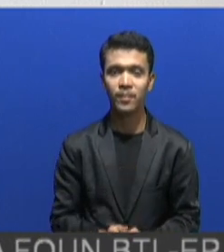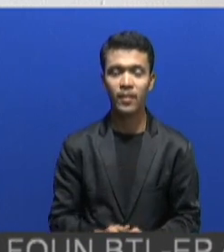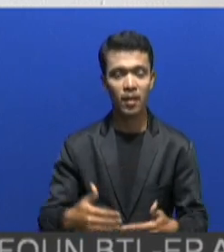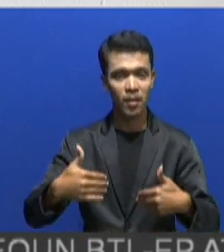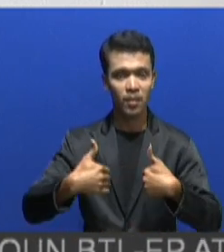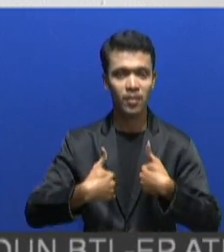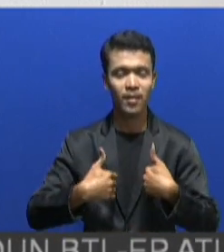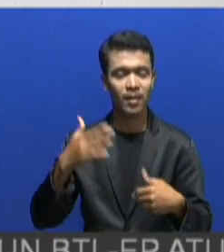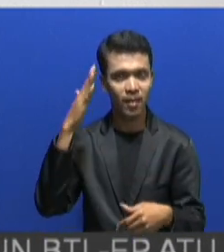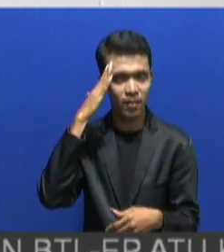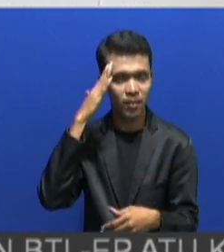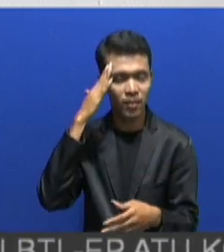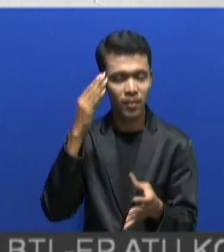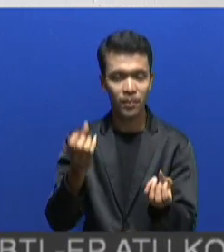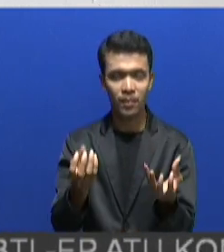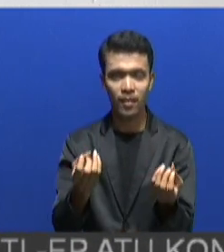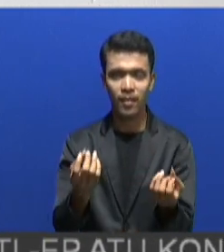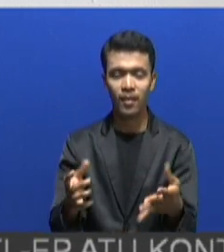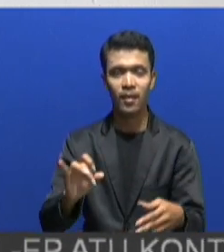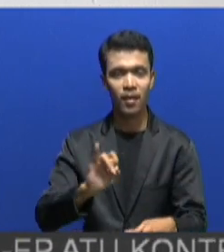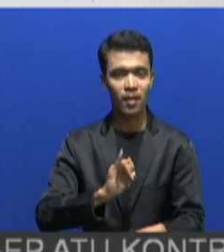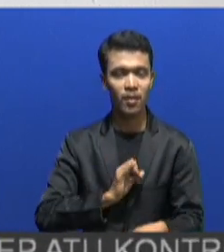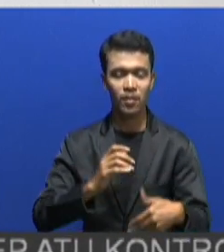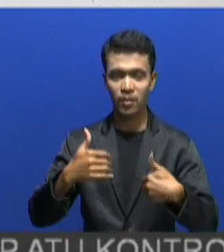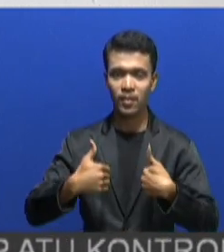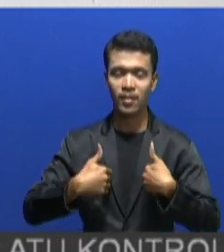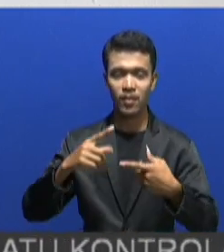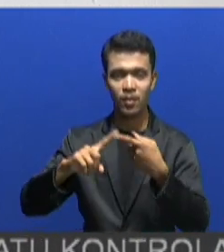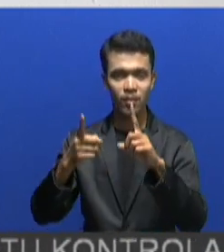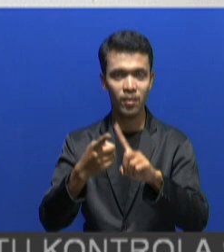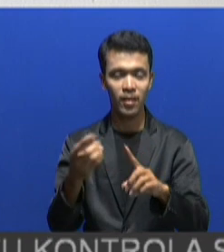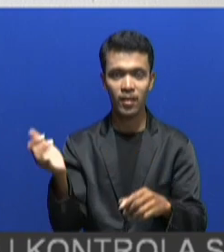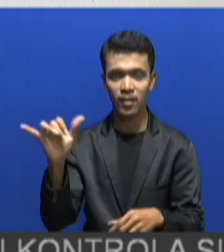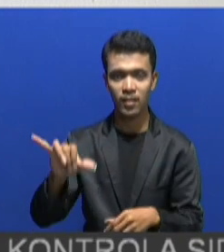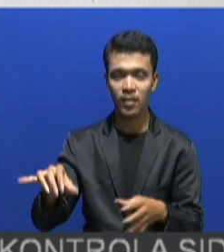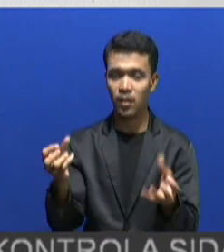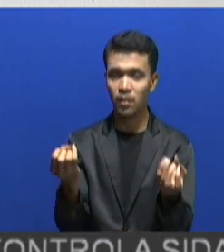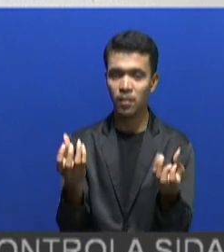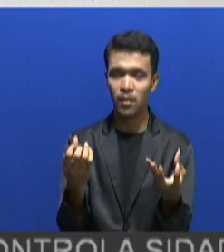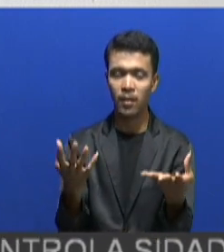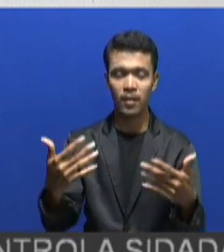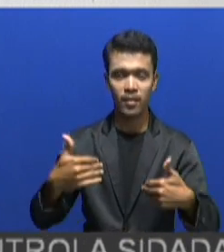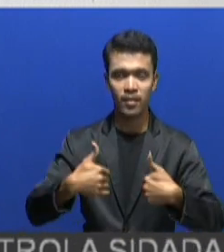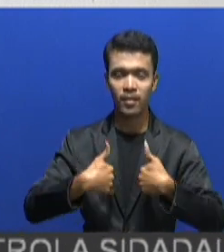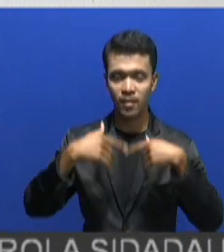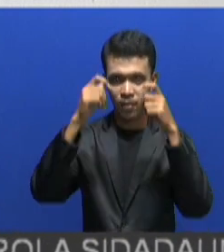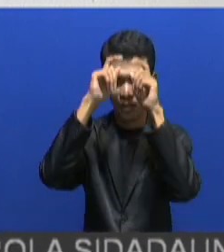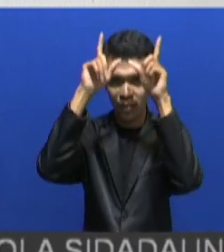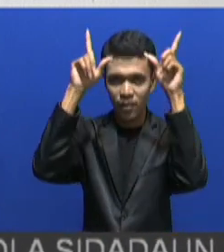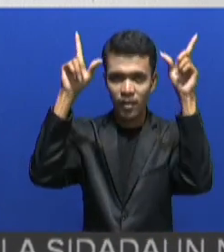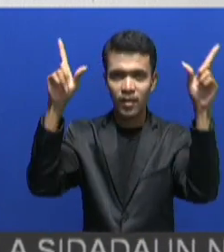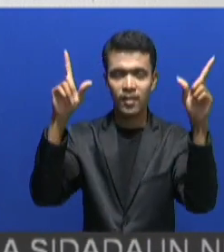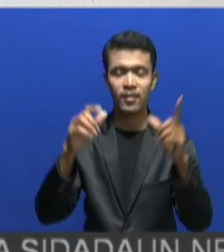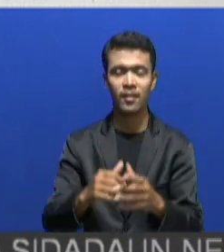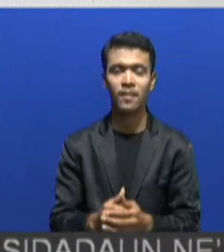hau iha saudades barak, hau iha maluk sira, nain barak iha Timor-Wan,